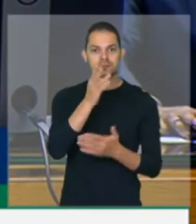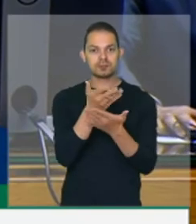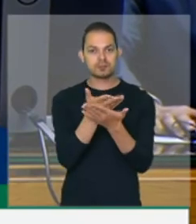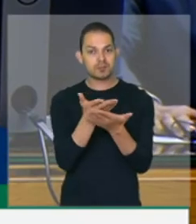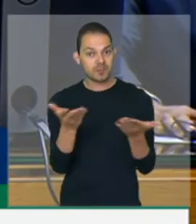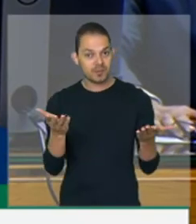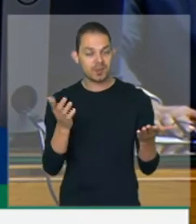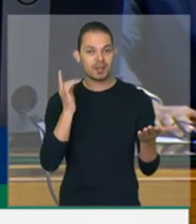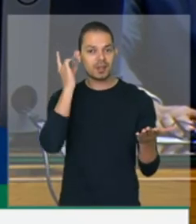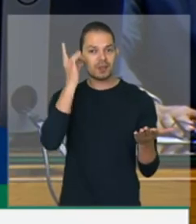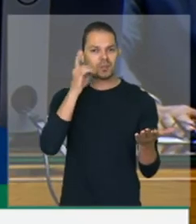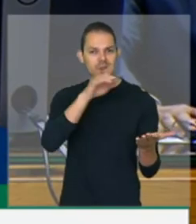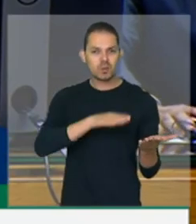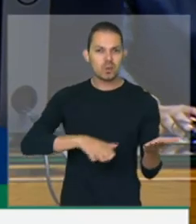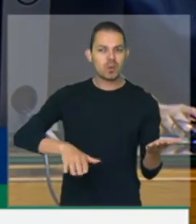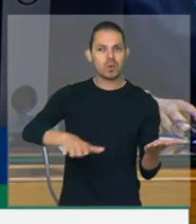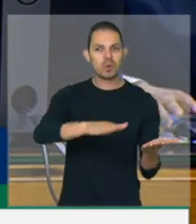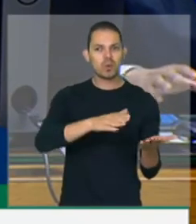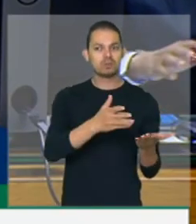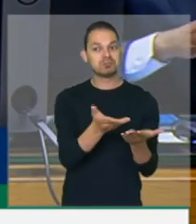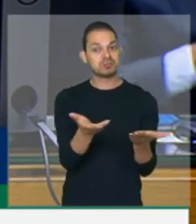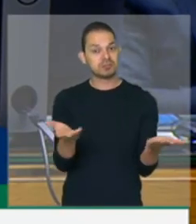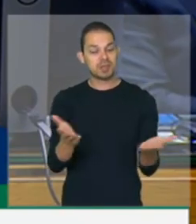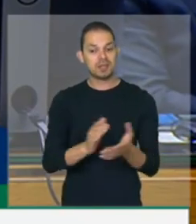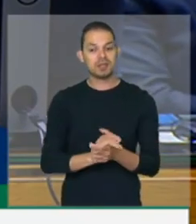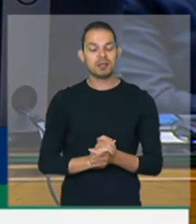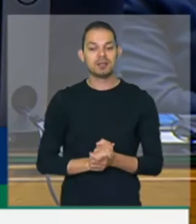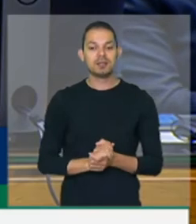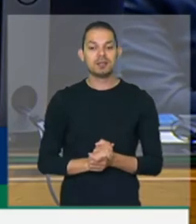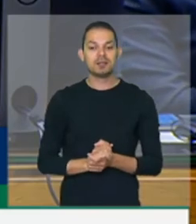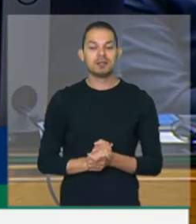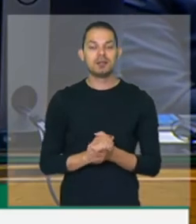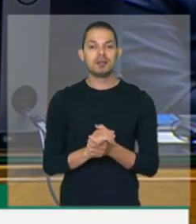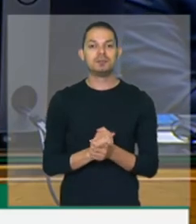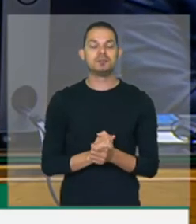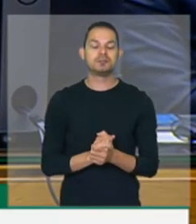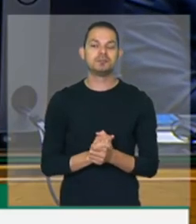Deputados e deputadas, me permitam, antes de abrir